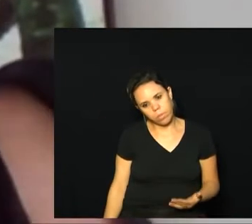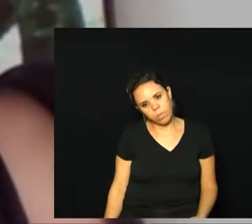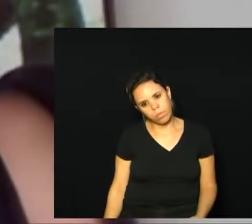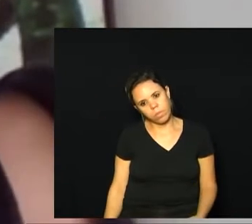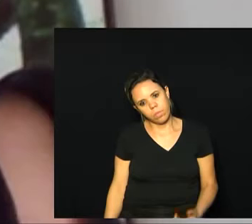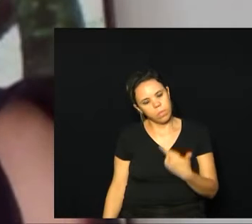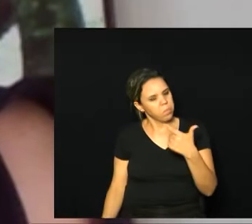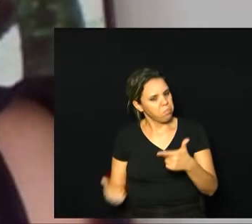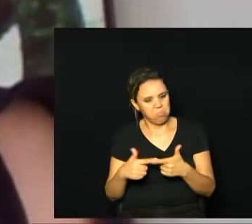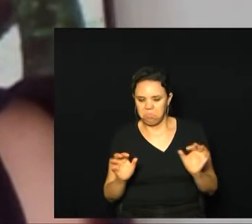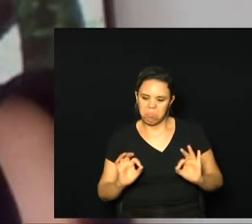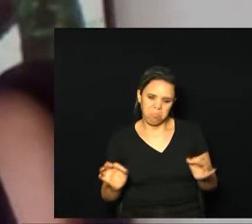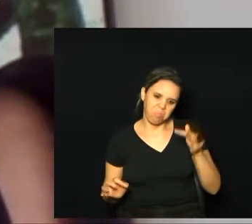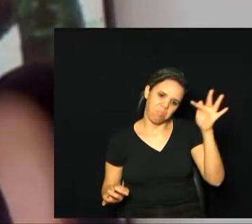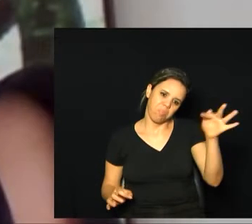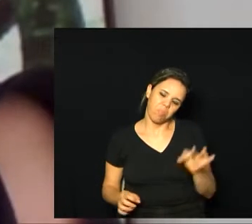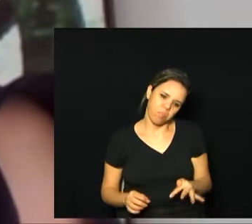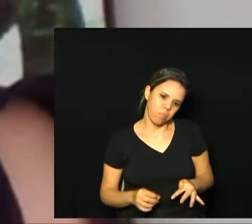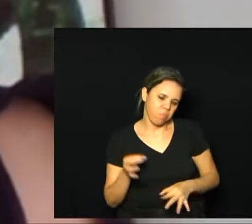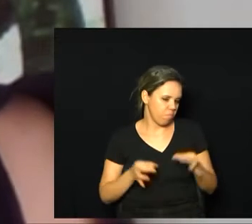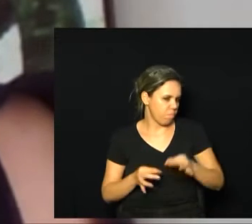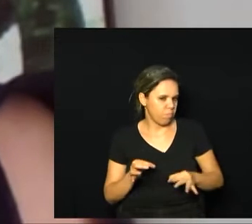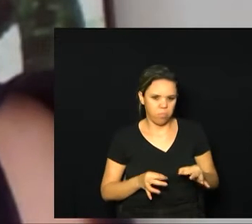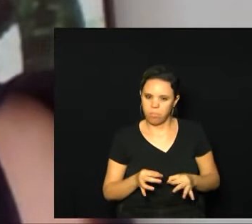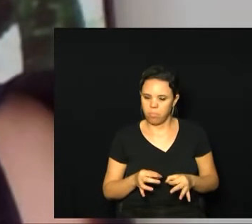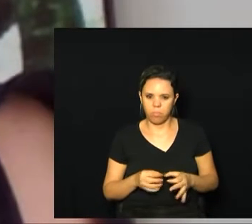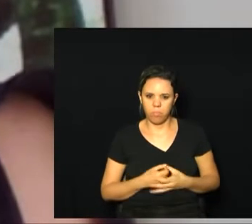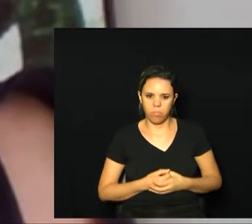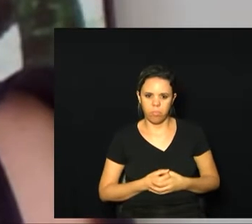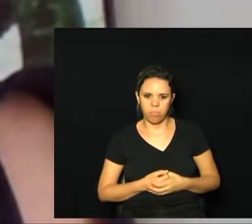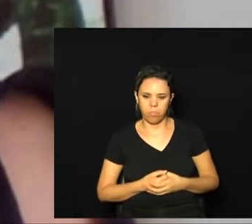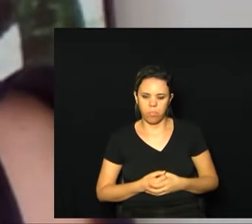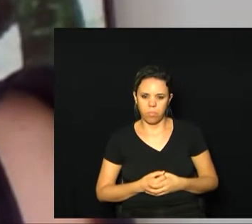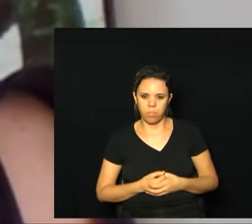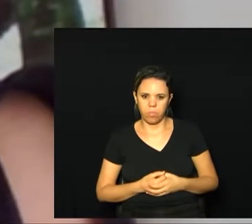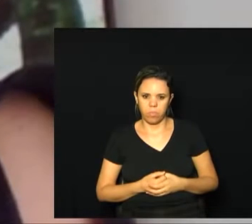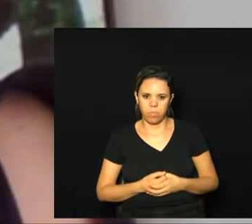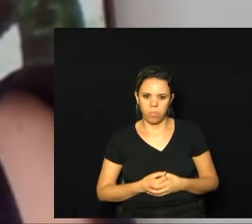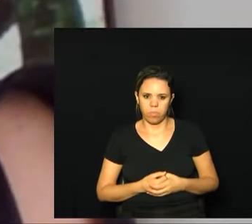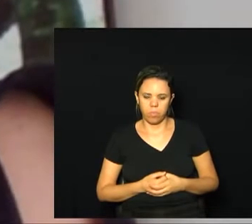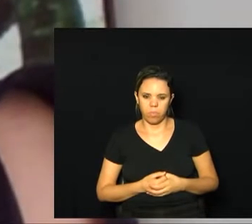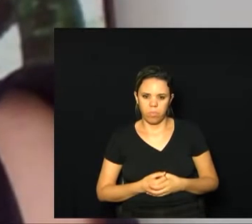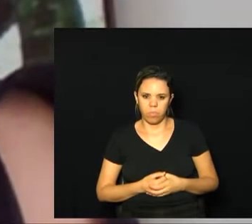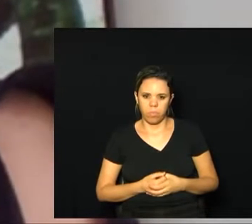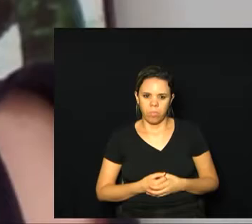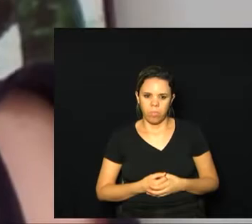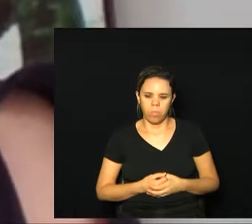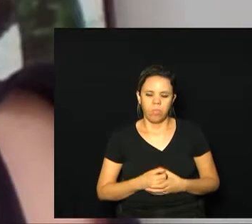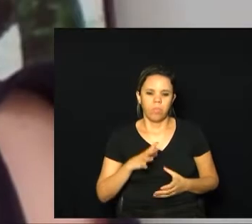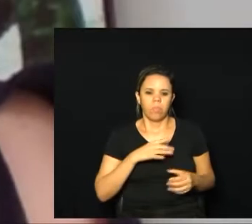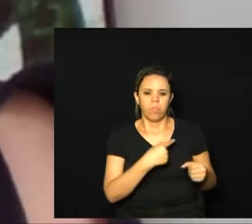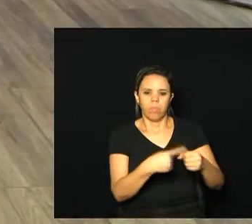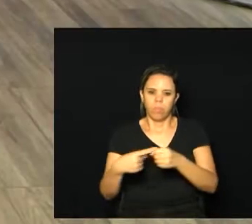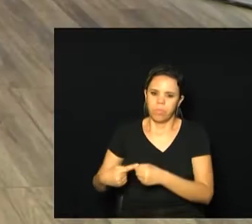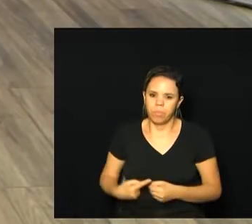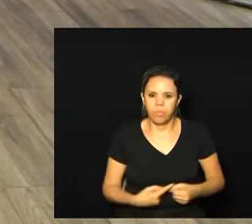não teremos problemas no futuro em termos de judicialização dessas questões. Agora, Renata, no caso de municípios